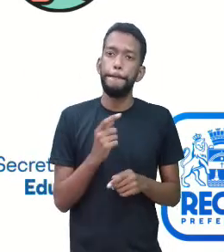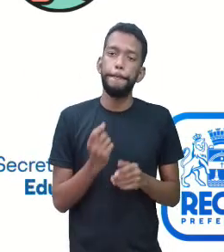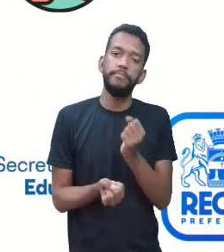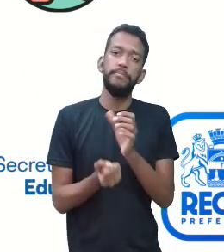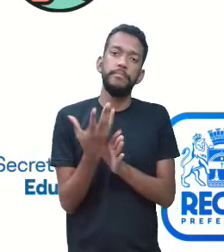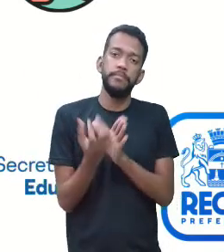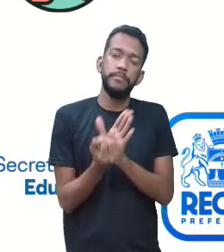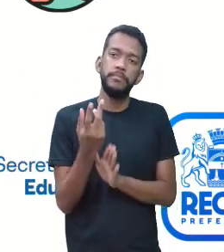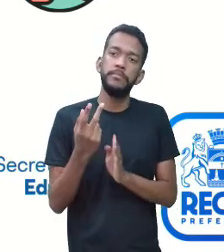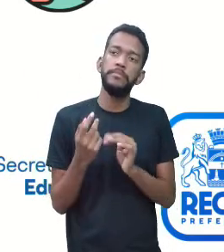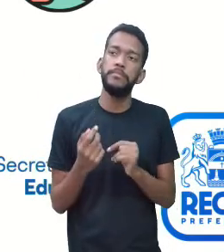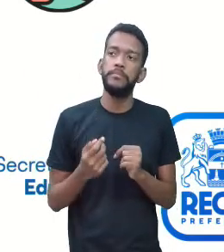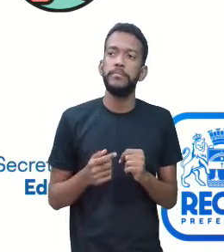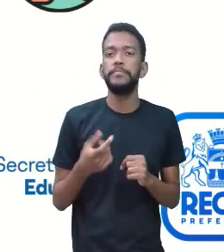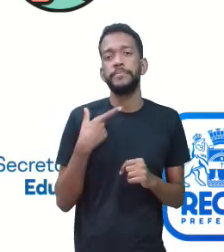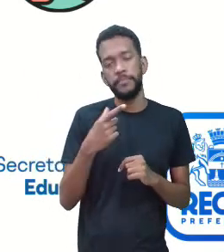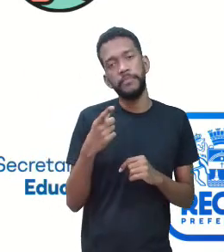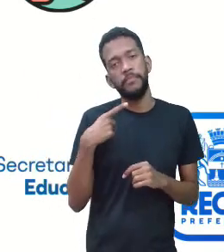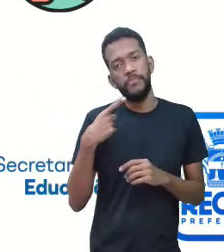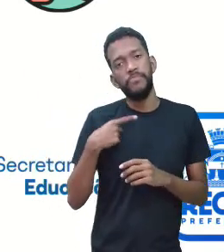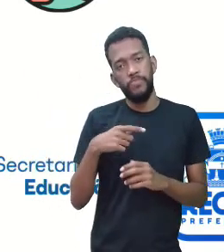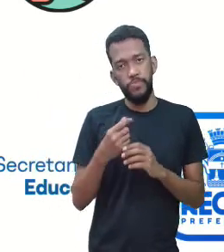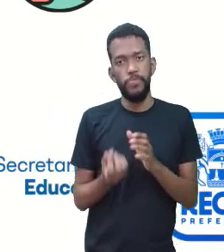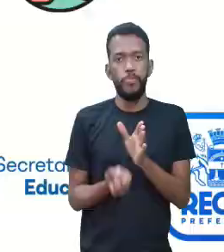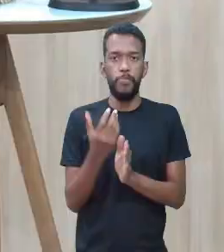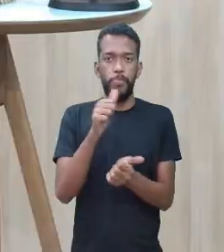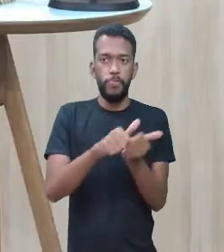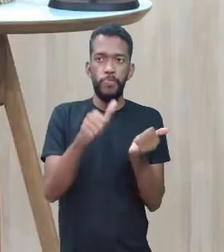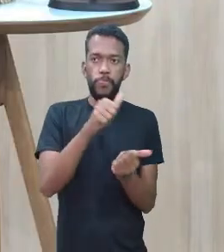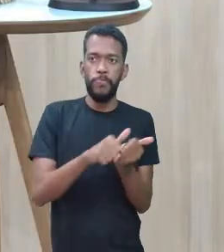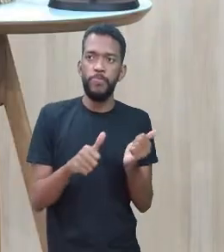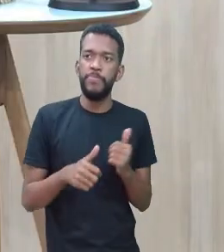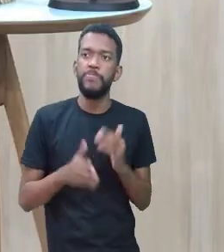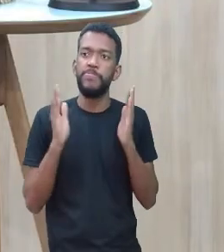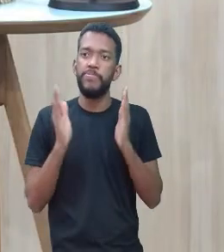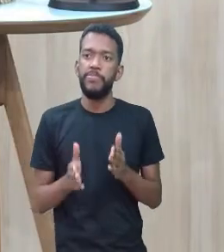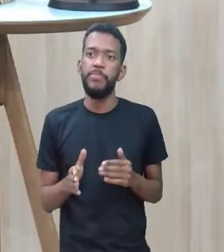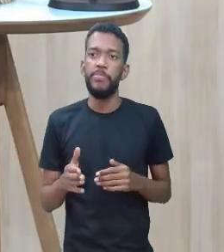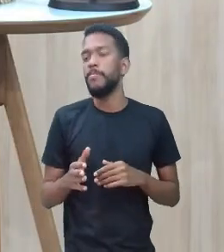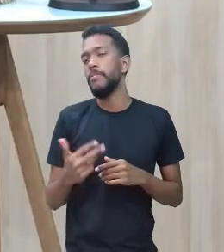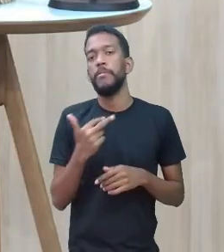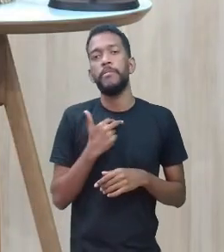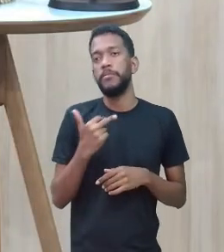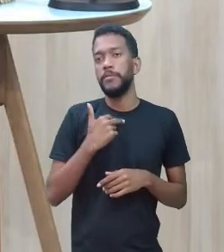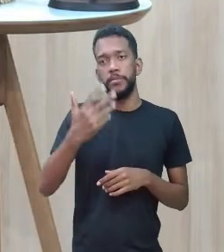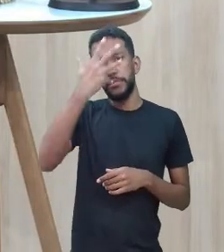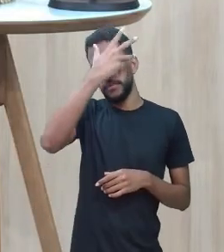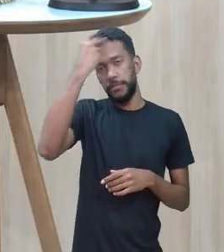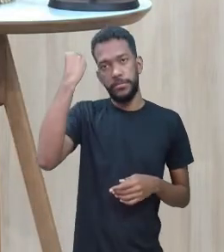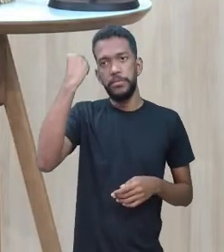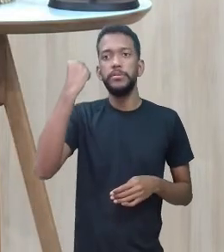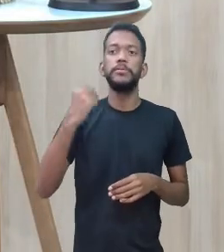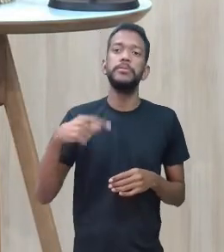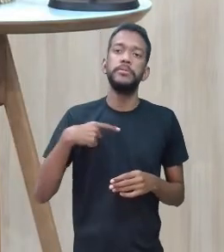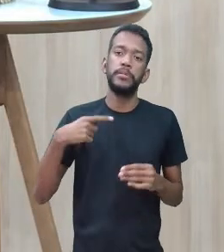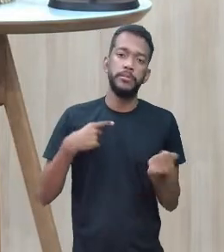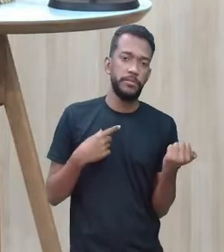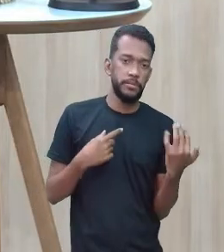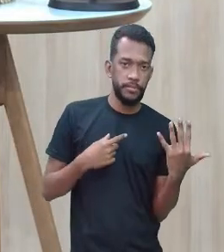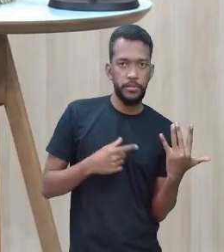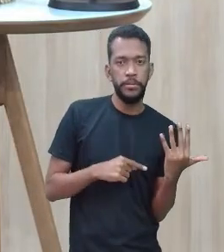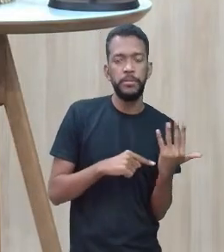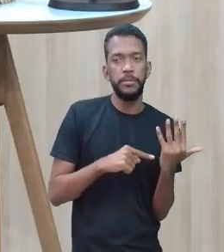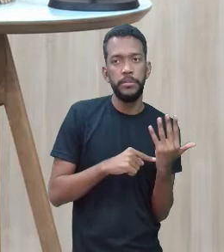alimentar, de promover, não é, nutriente. A gente não pode esquecer que na hora que esse vegetal, tanto esse